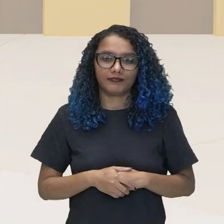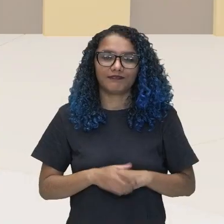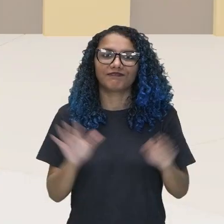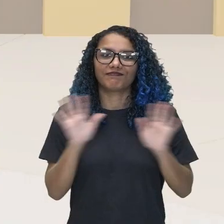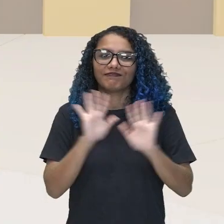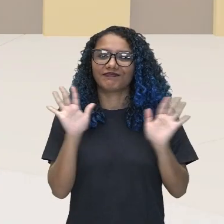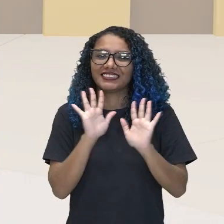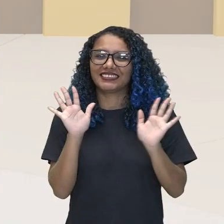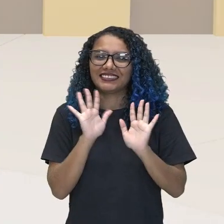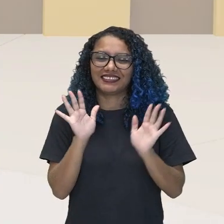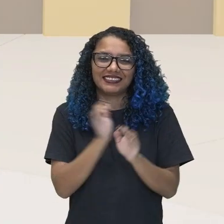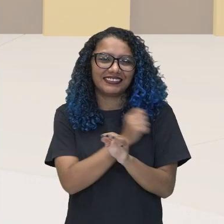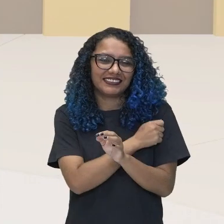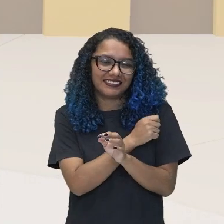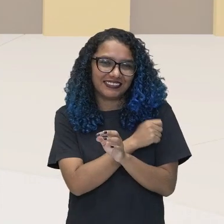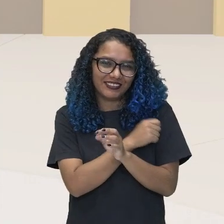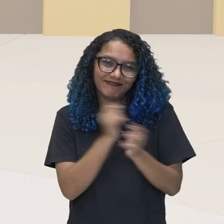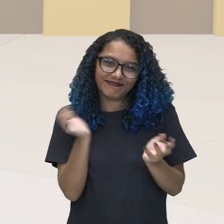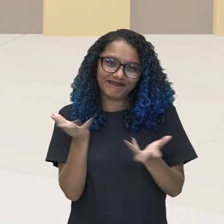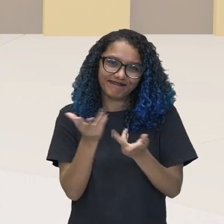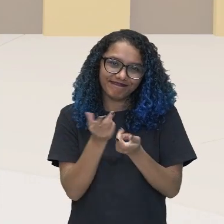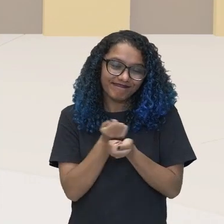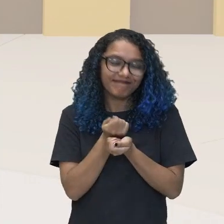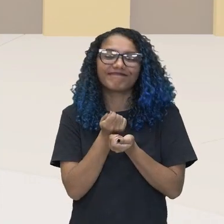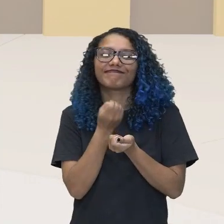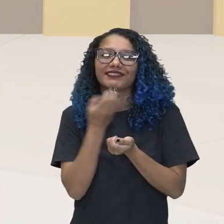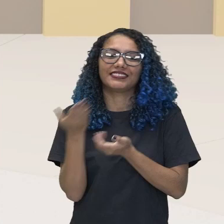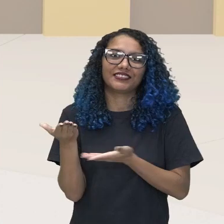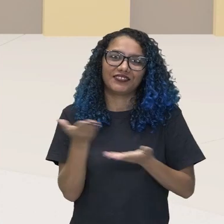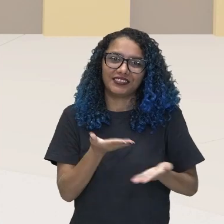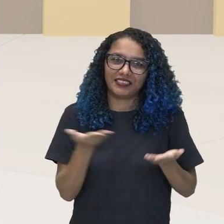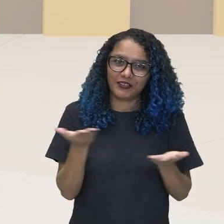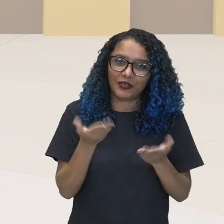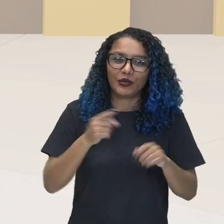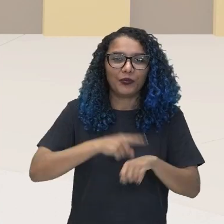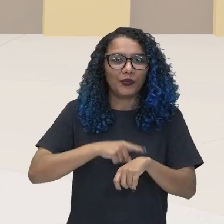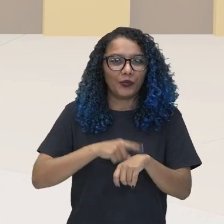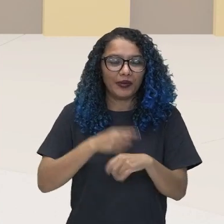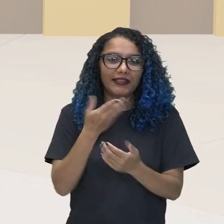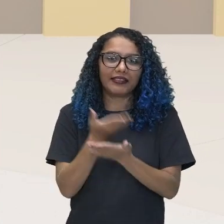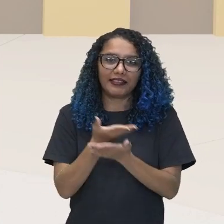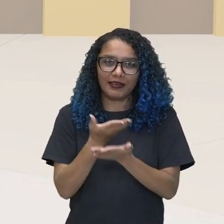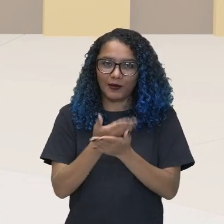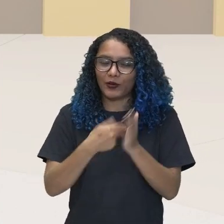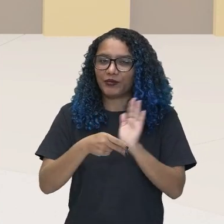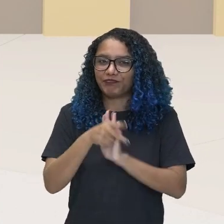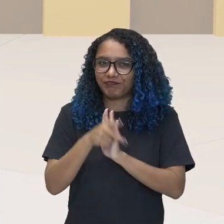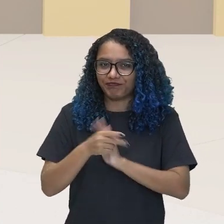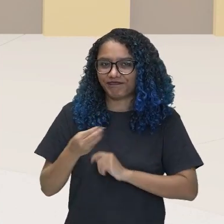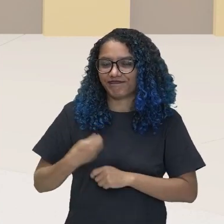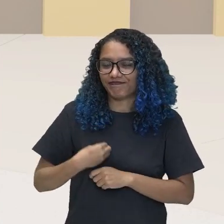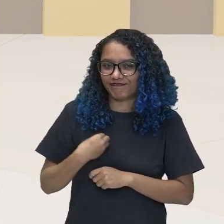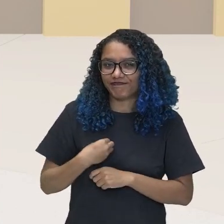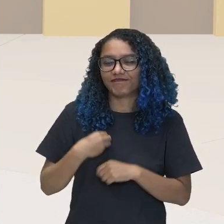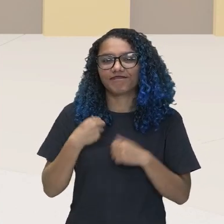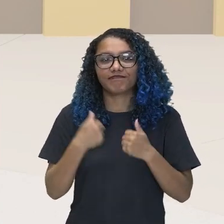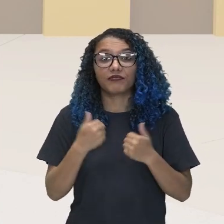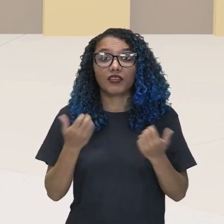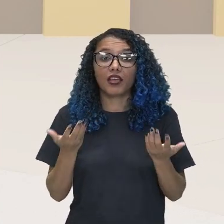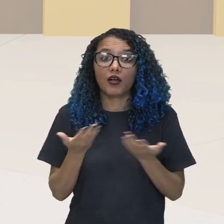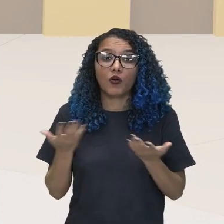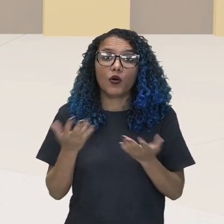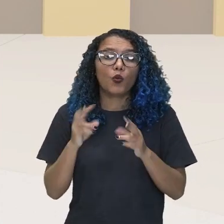Olá, meus queridos alunos, sejam bem-vindos à nossa aula de Projeto de Vida. Hoje abordando